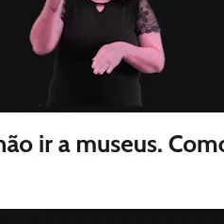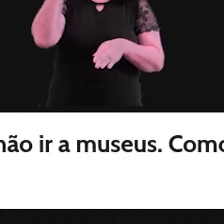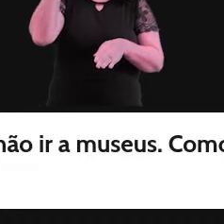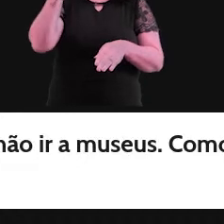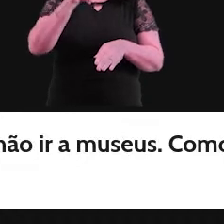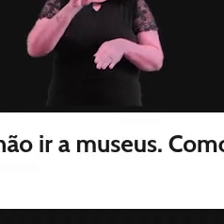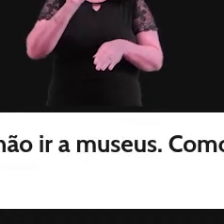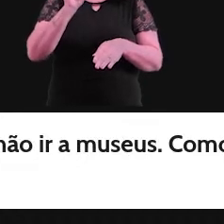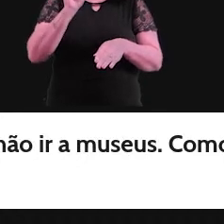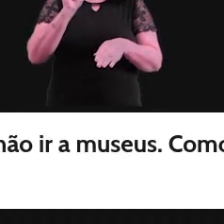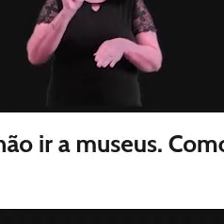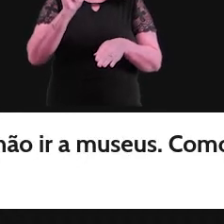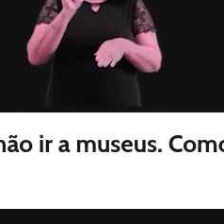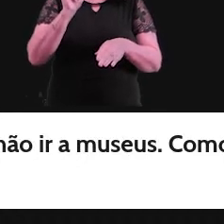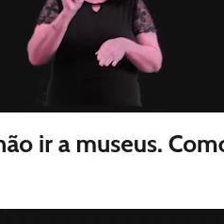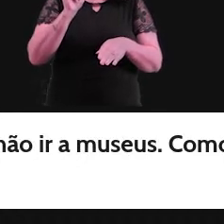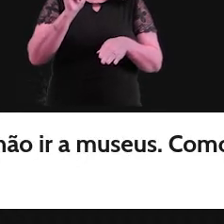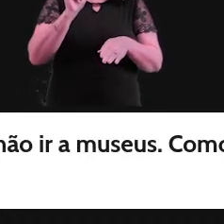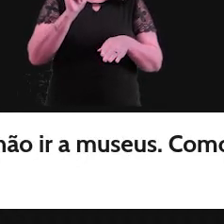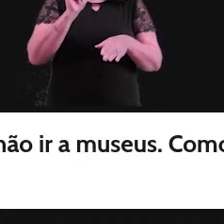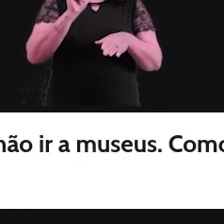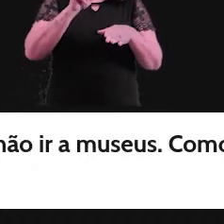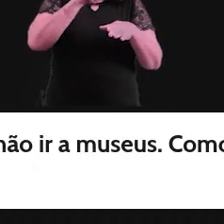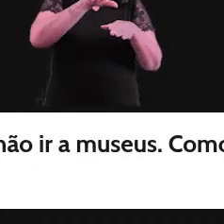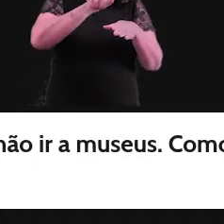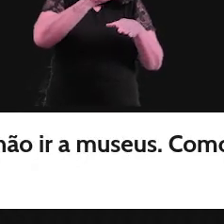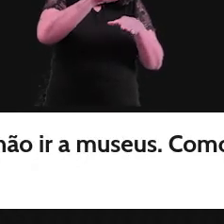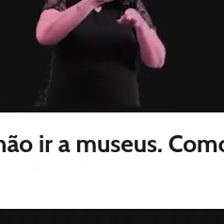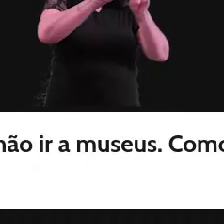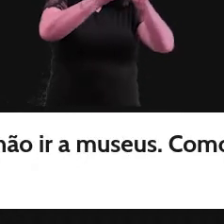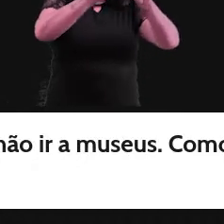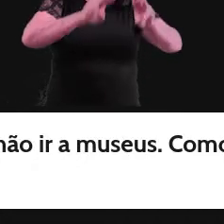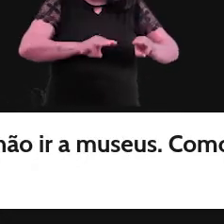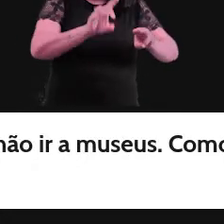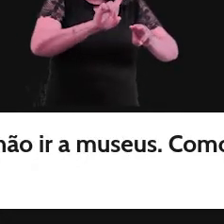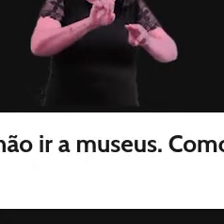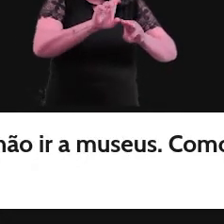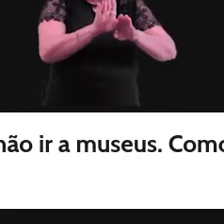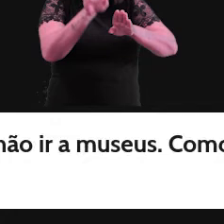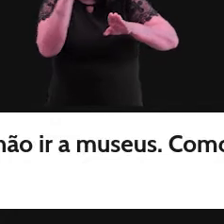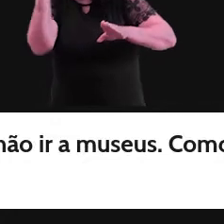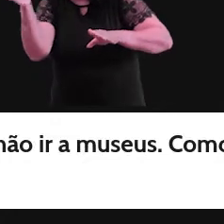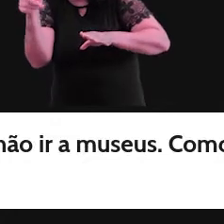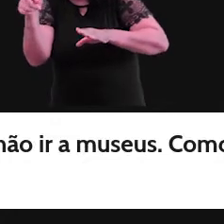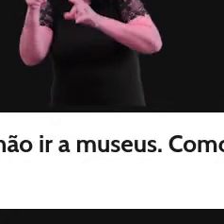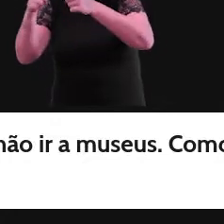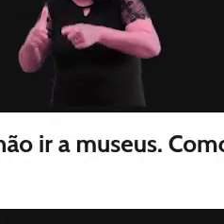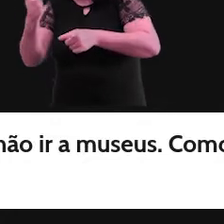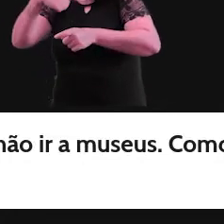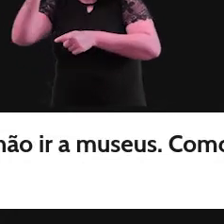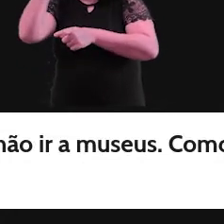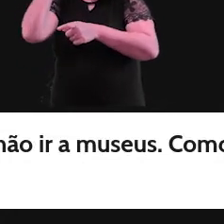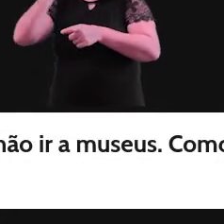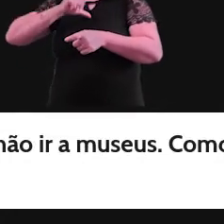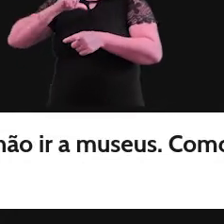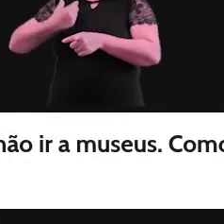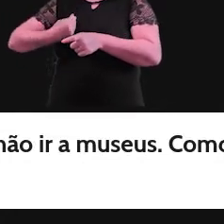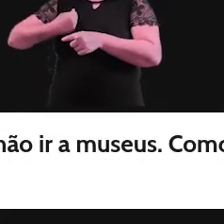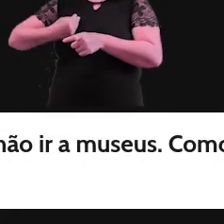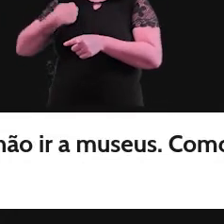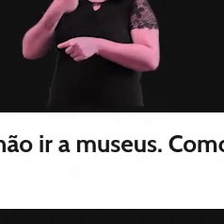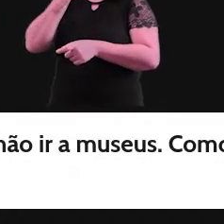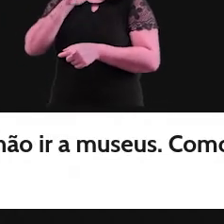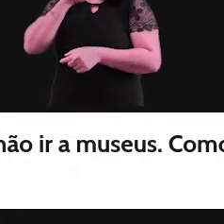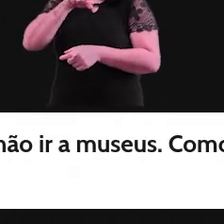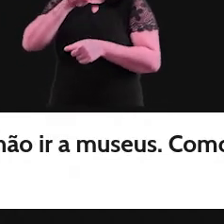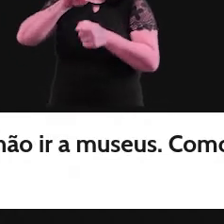da gente sair também do espaço do museu, né, ir até onde o público está, para que a gente